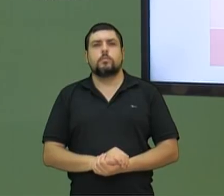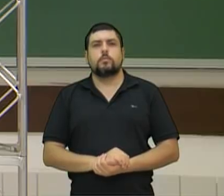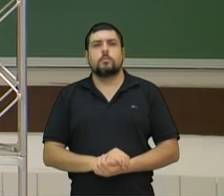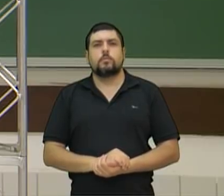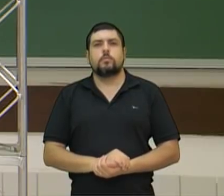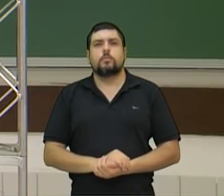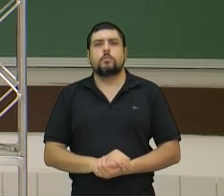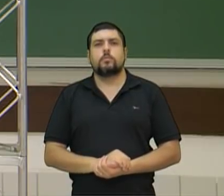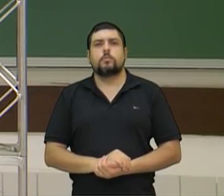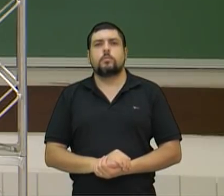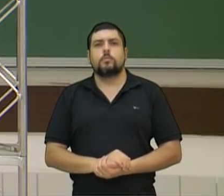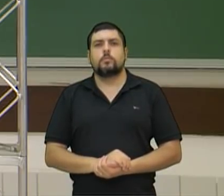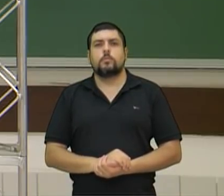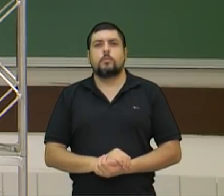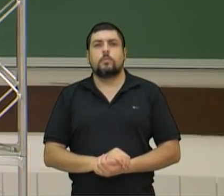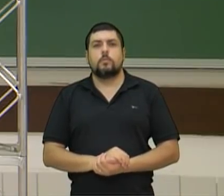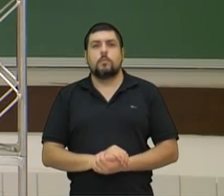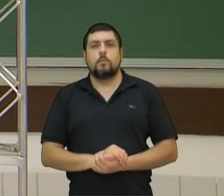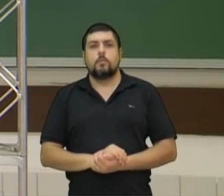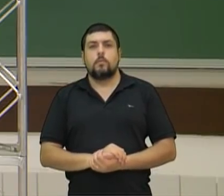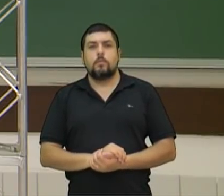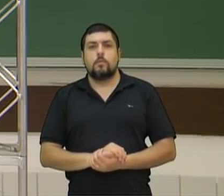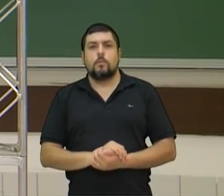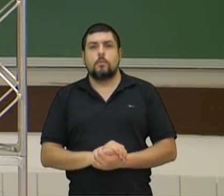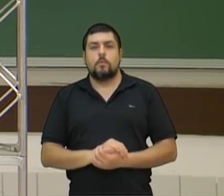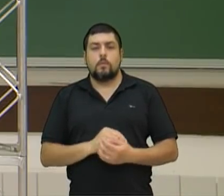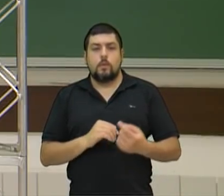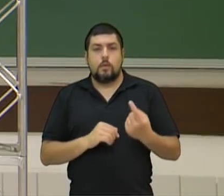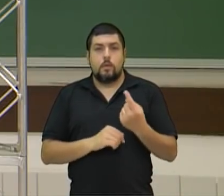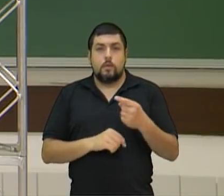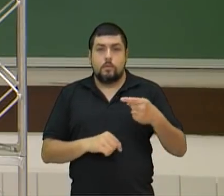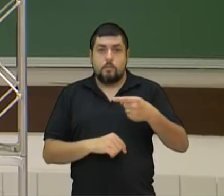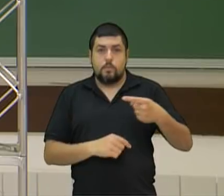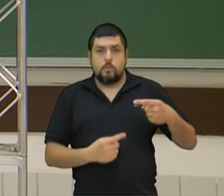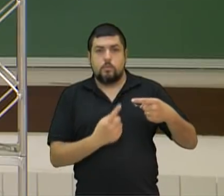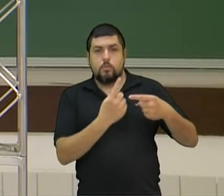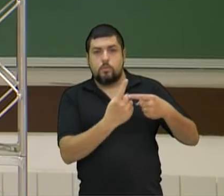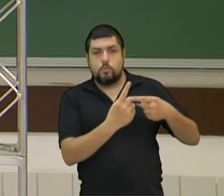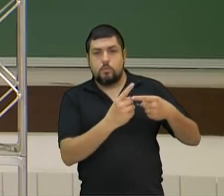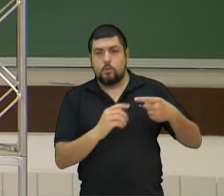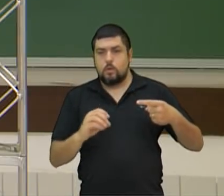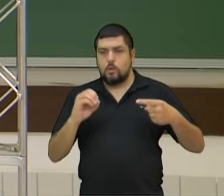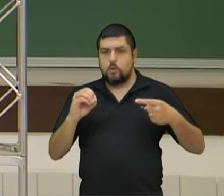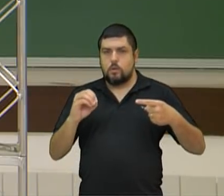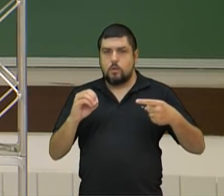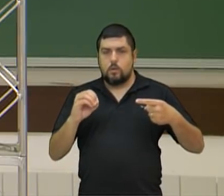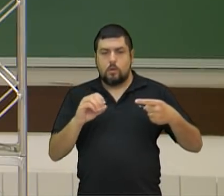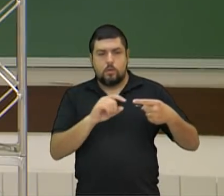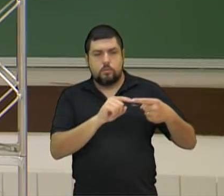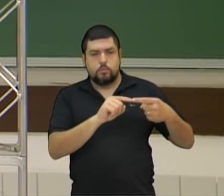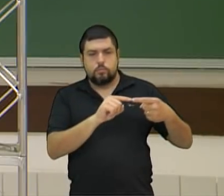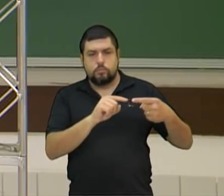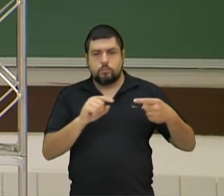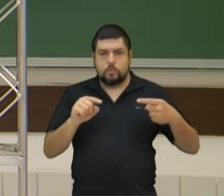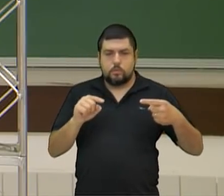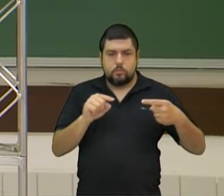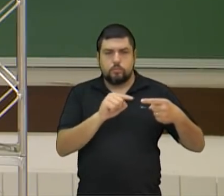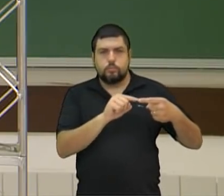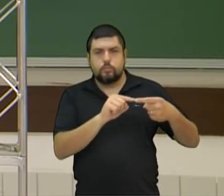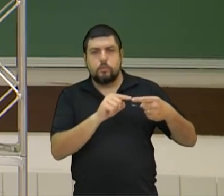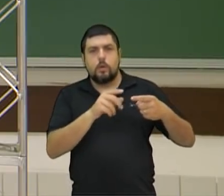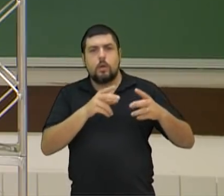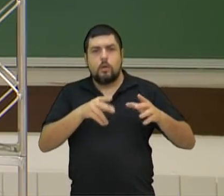pontos. Menos 1 e 0. Menos 1 e 0, nós temos o ponto aqui. 0 e 1, nós temos o